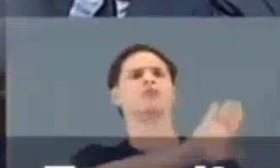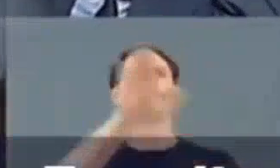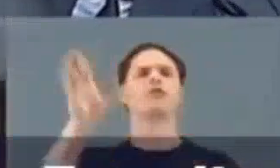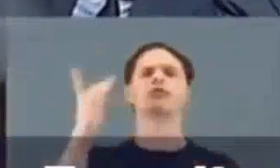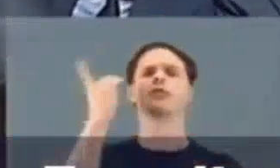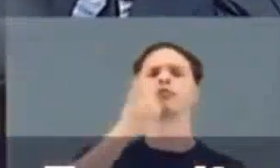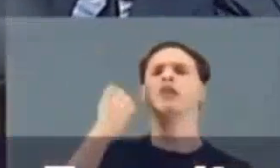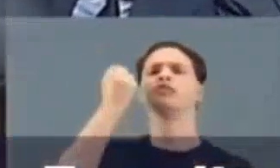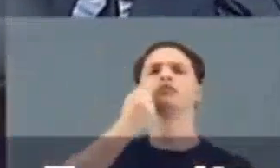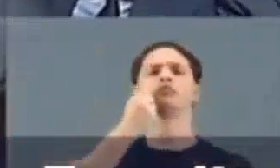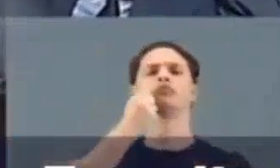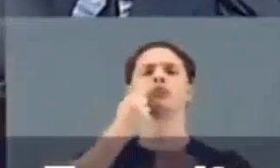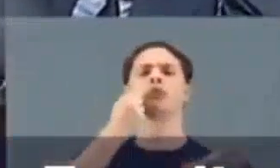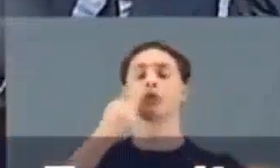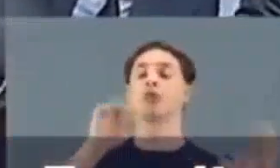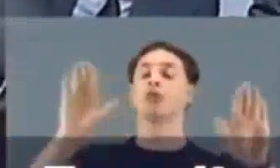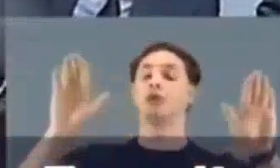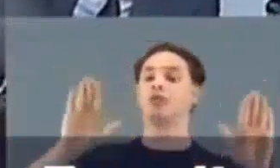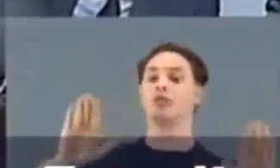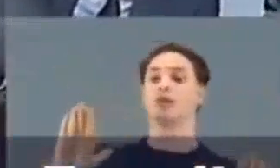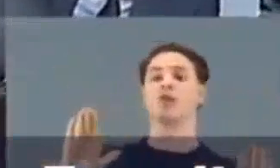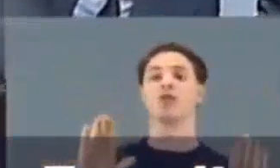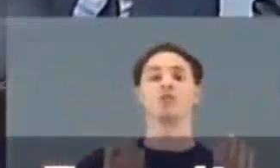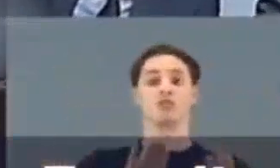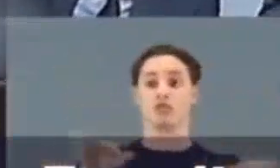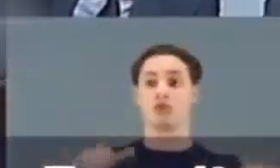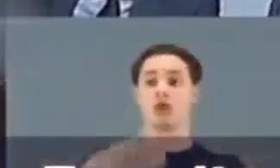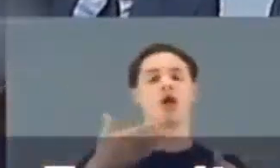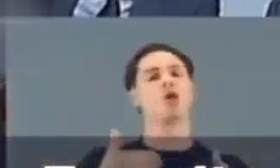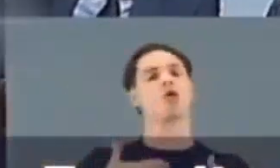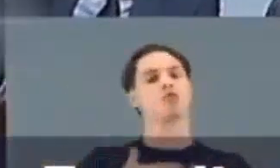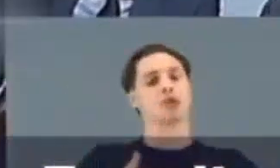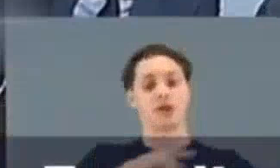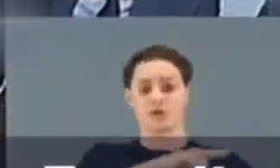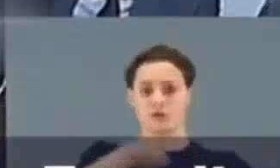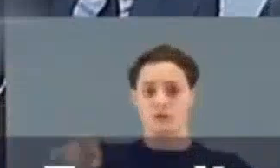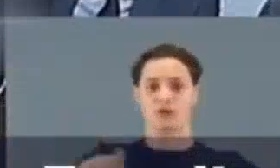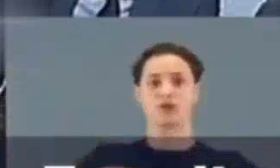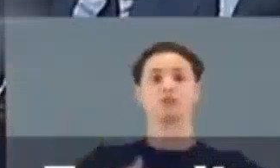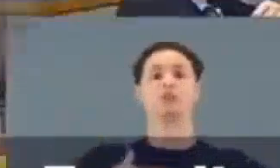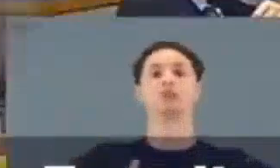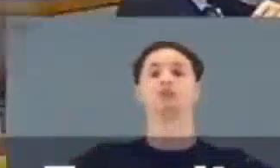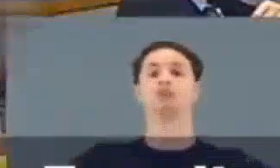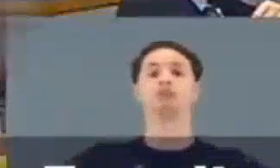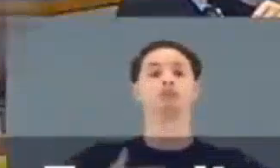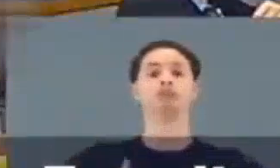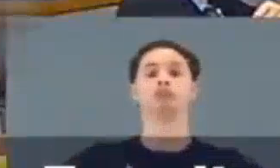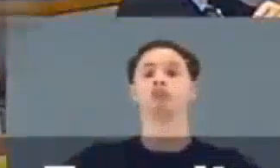senadores. Presidente. Senhores deputados. Eu gostaria que vocês se senhores deputados.